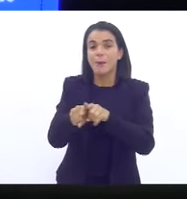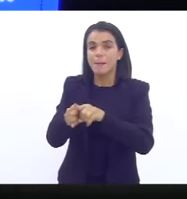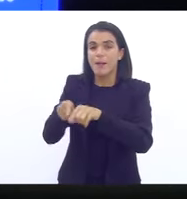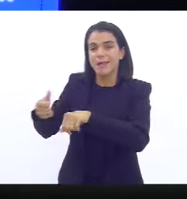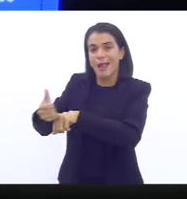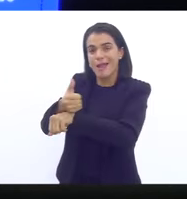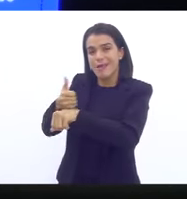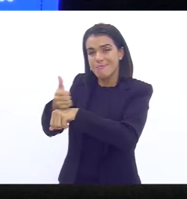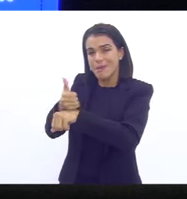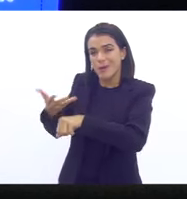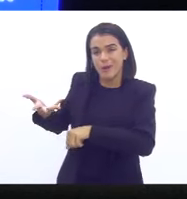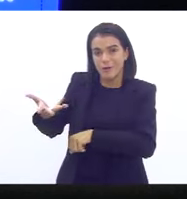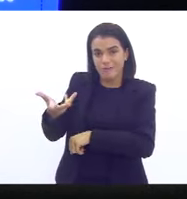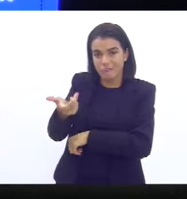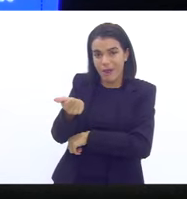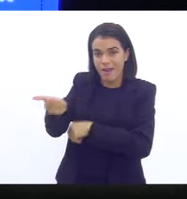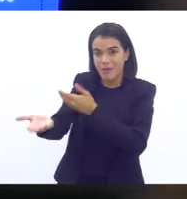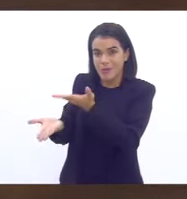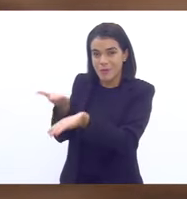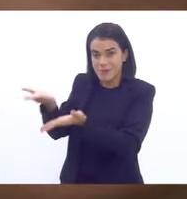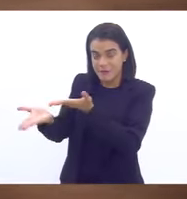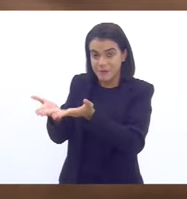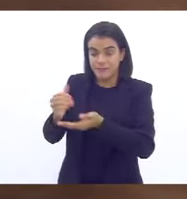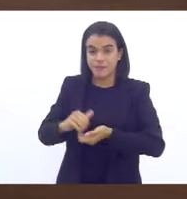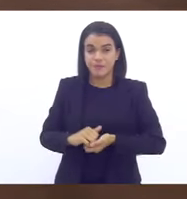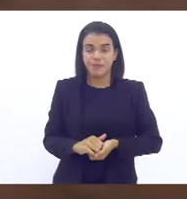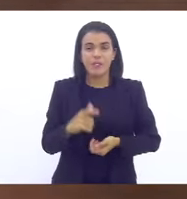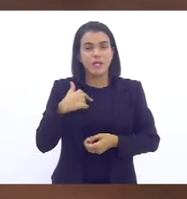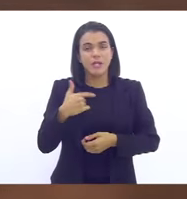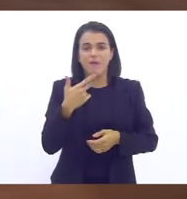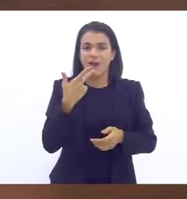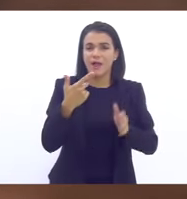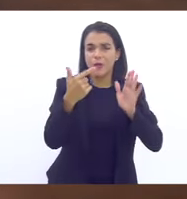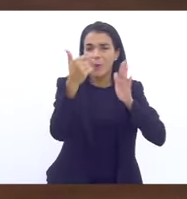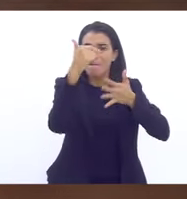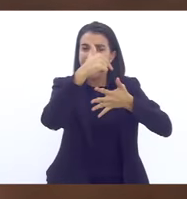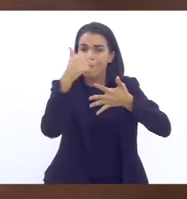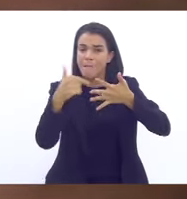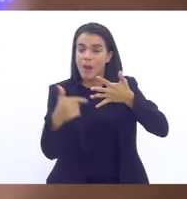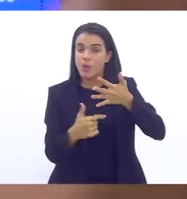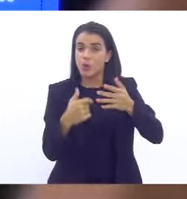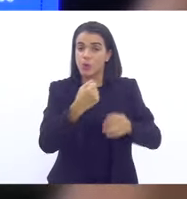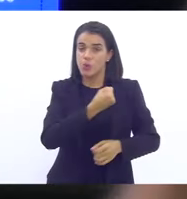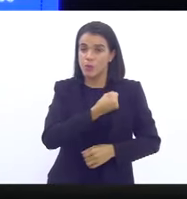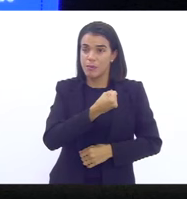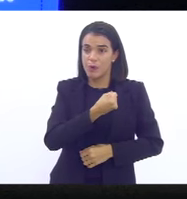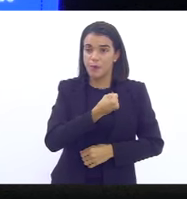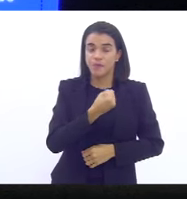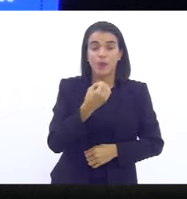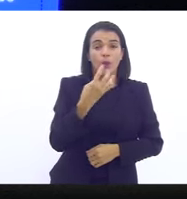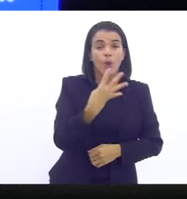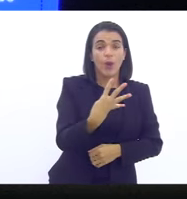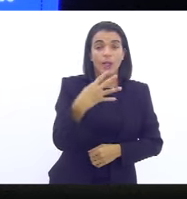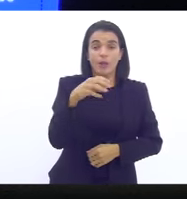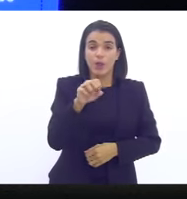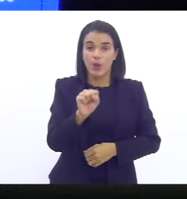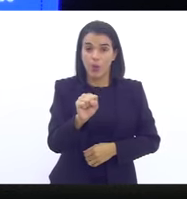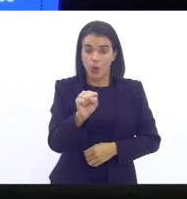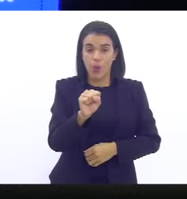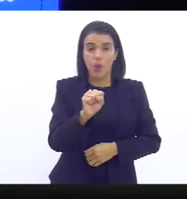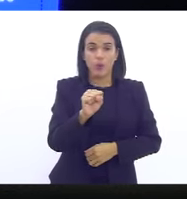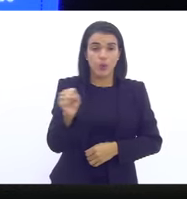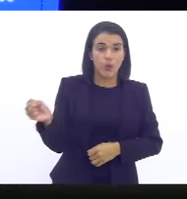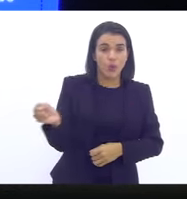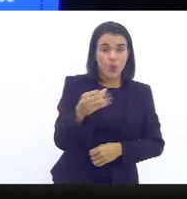da qualidade. Então, foram citando alguns números, né? Mais 4 novas subestações, 48